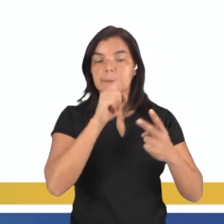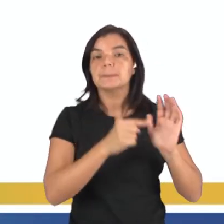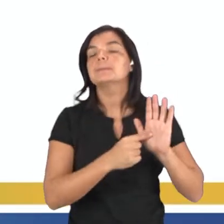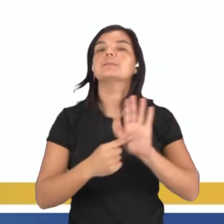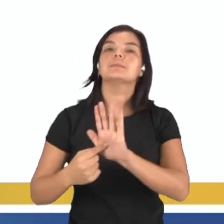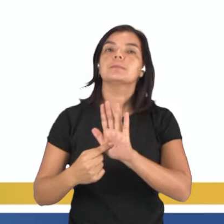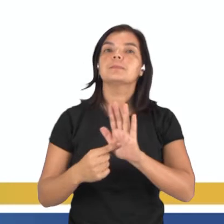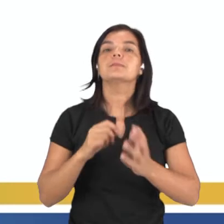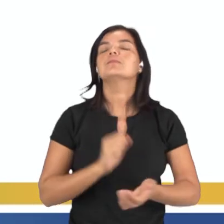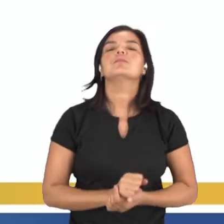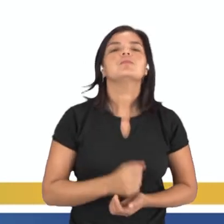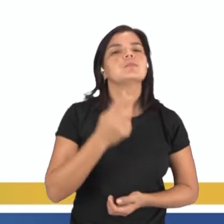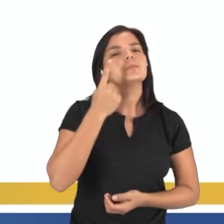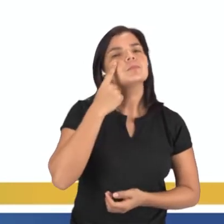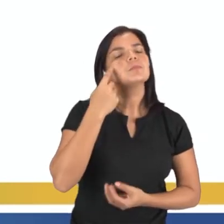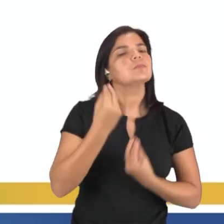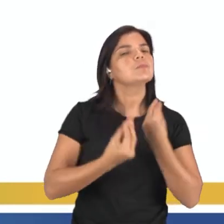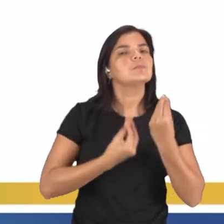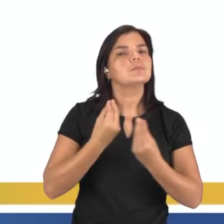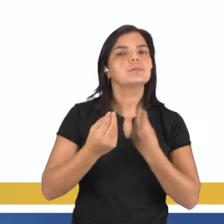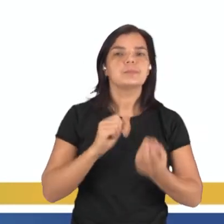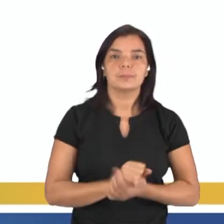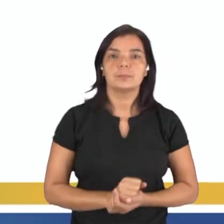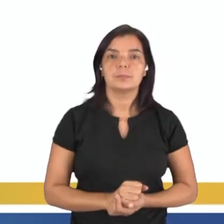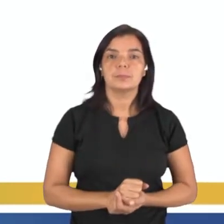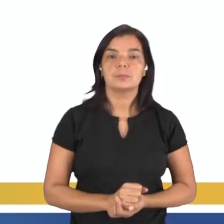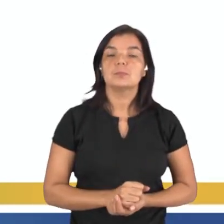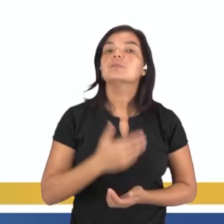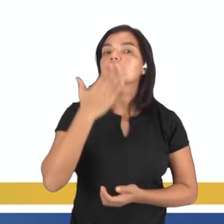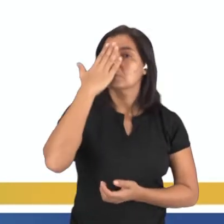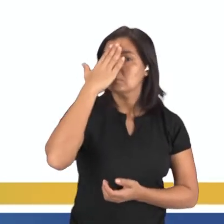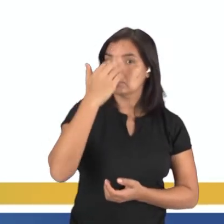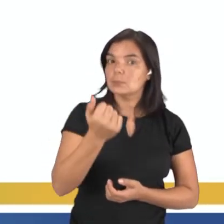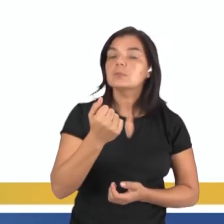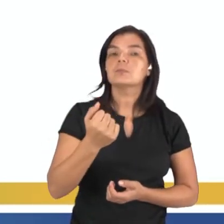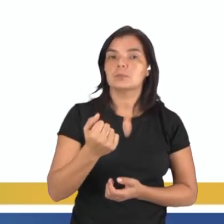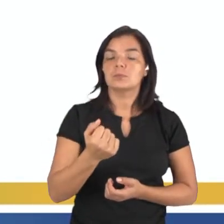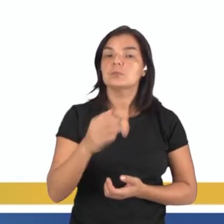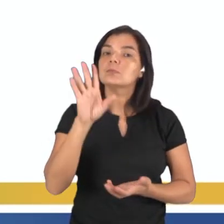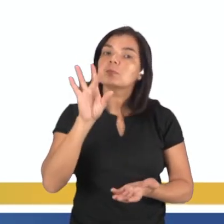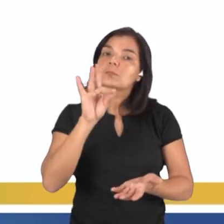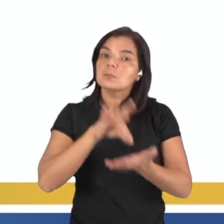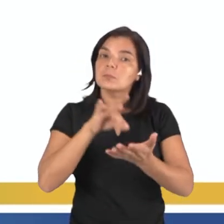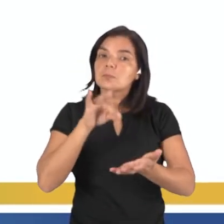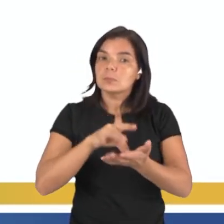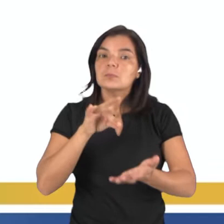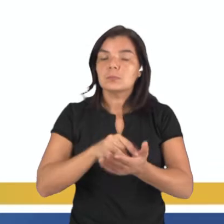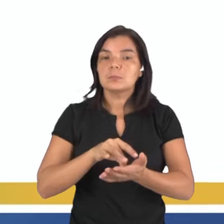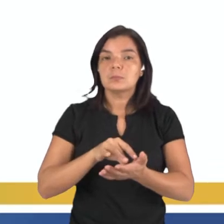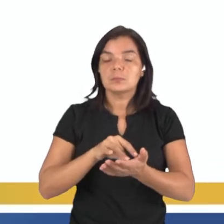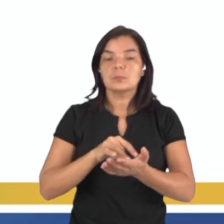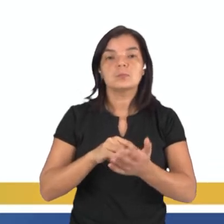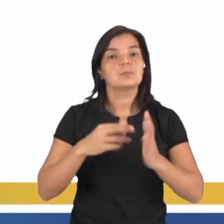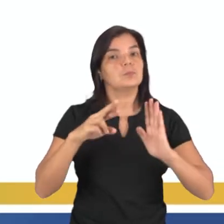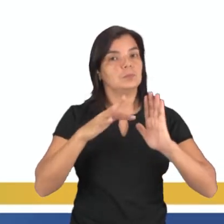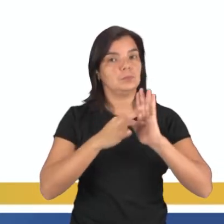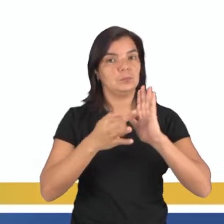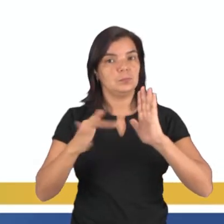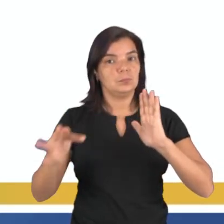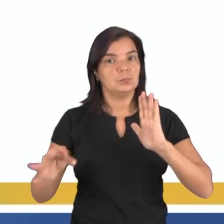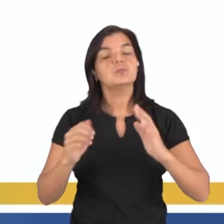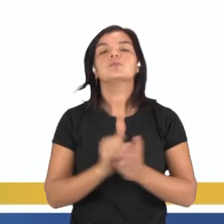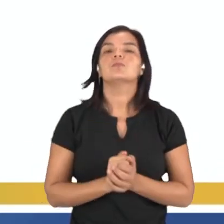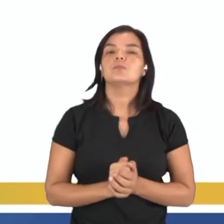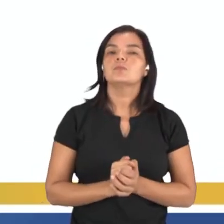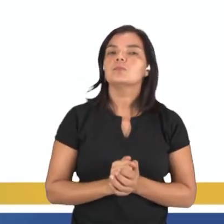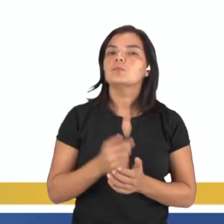ou laranja, você vai ter a seguinte informação. Para saber a medida real, aplicamos a fórmula. Eu não estou atrás